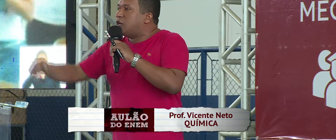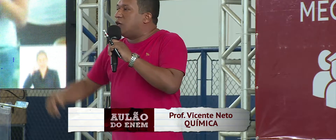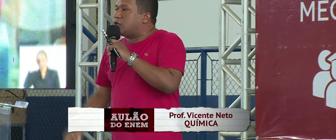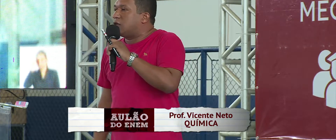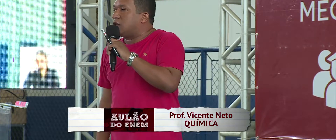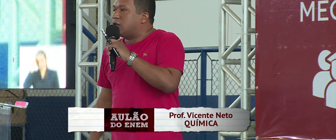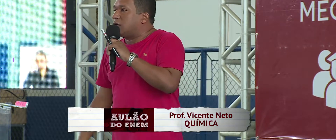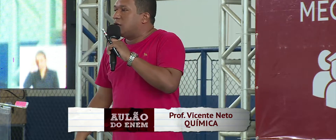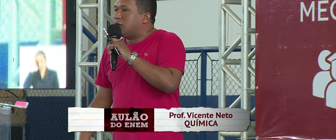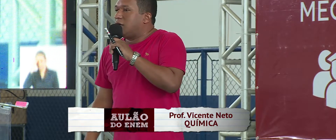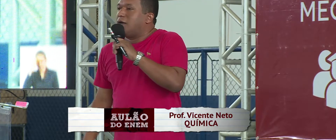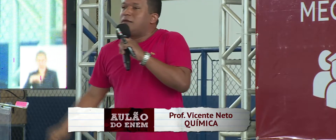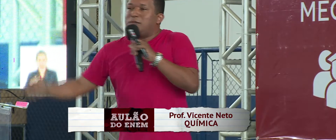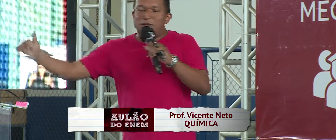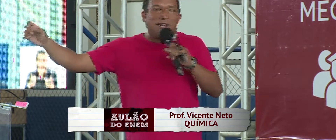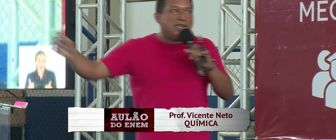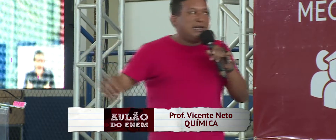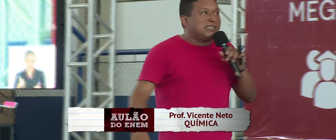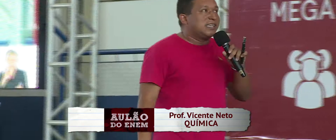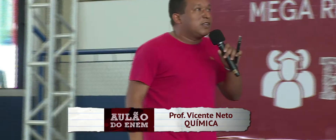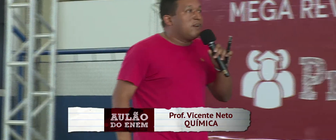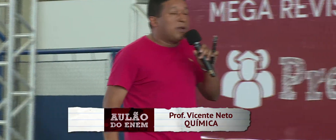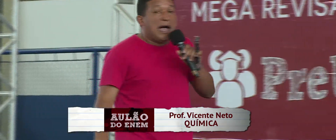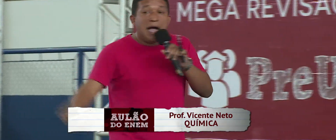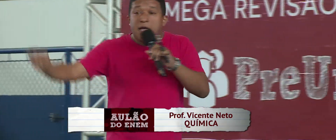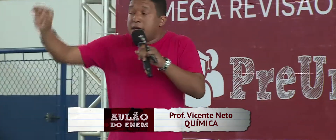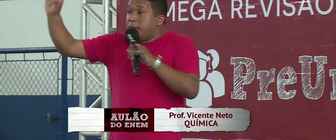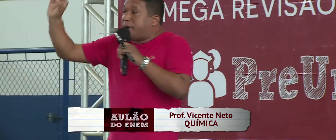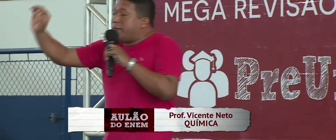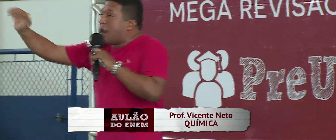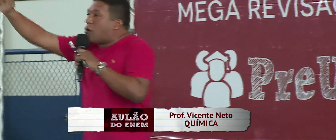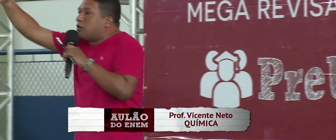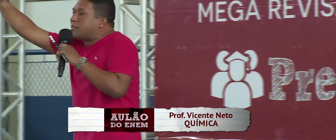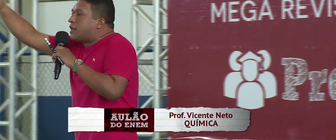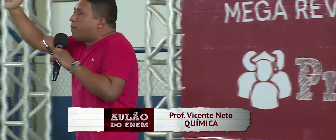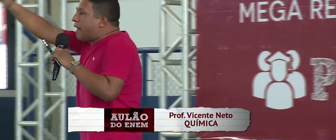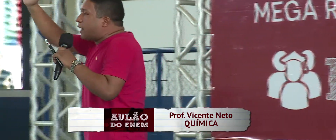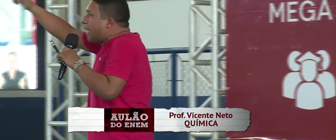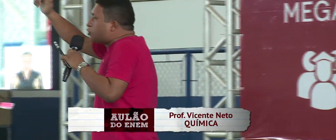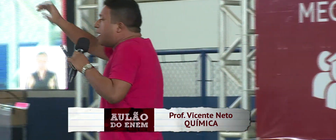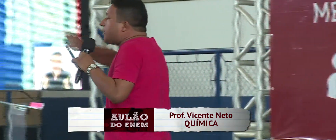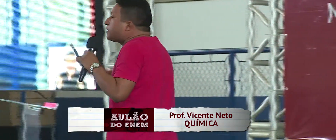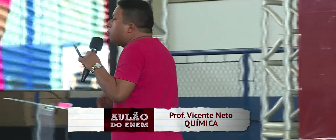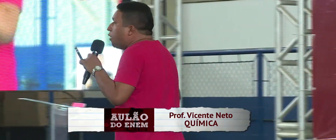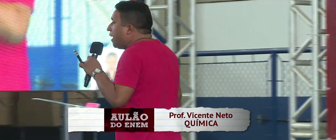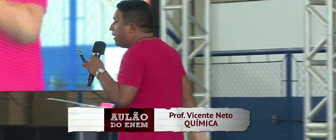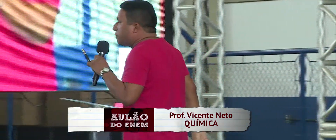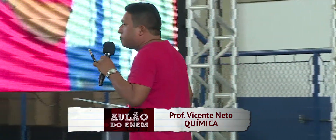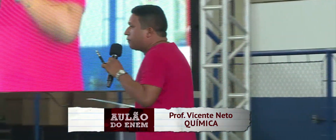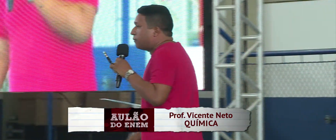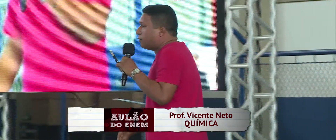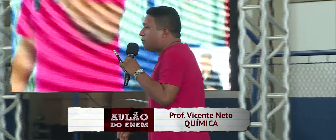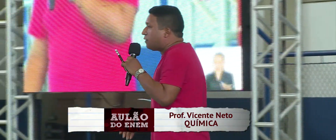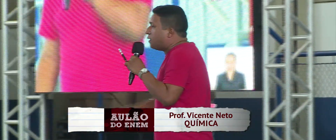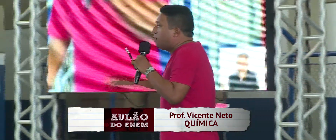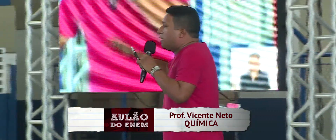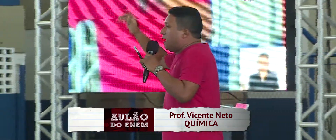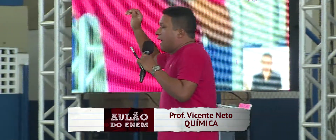Fala, gente. Beleza, então vamos lá. Primeira condição para que haja uma reação, qual é?